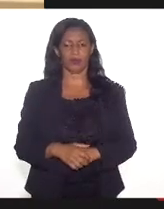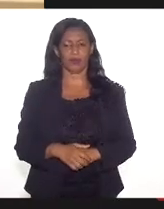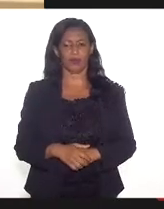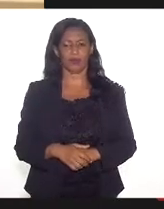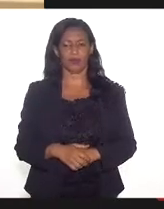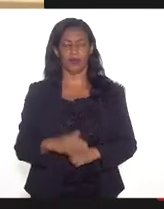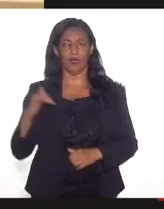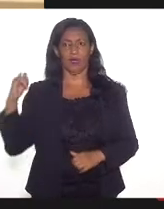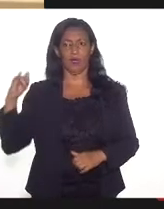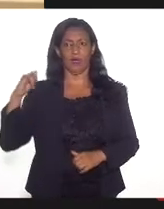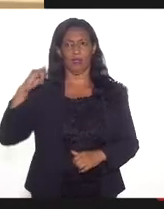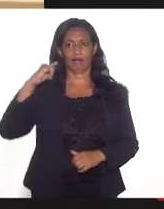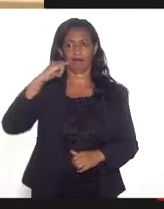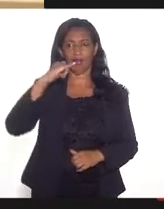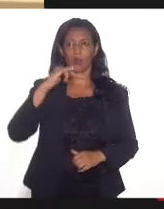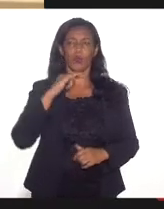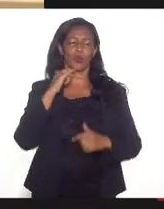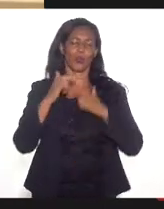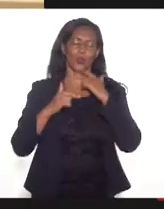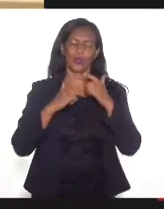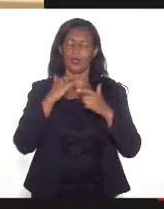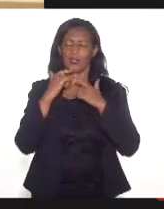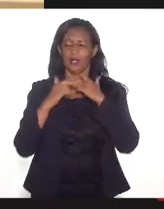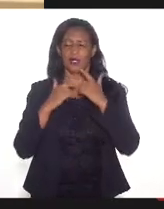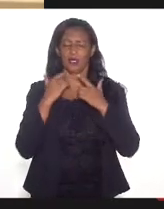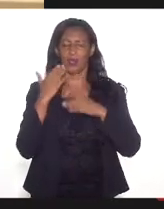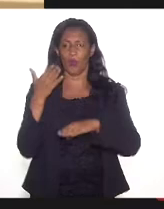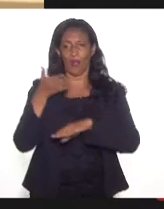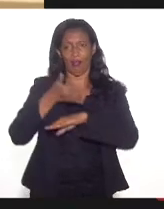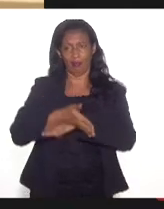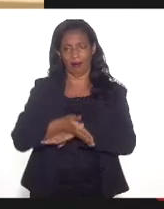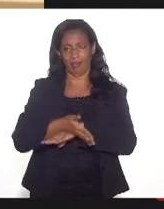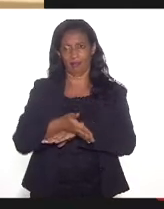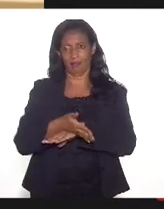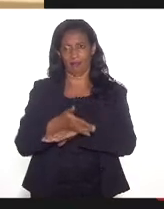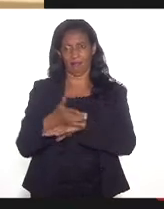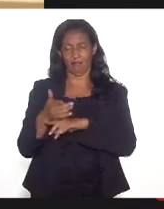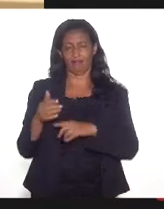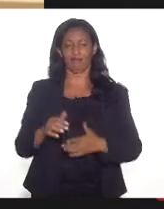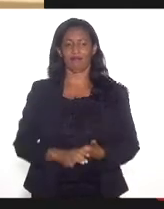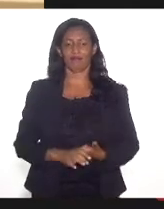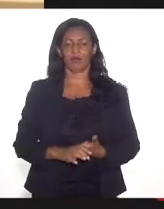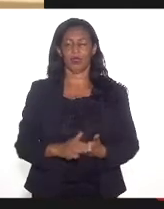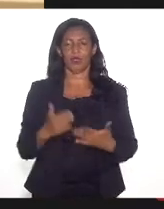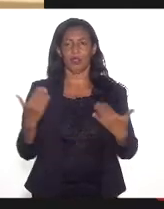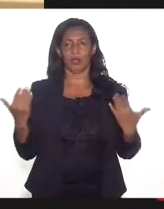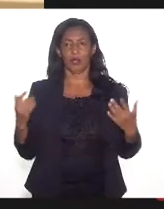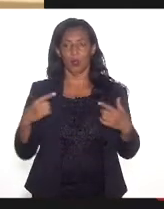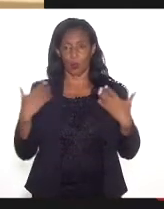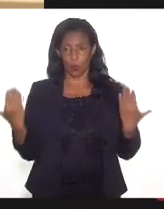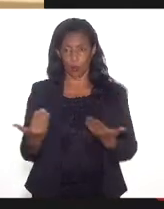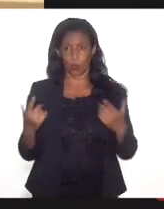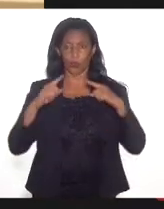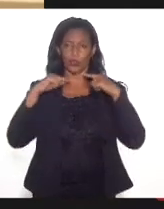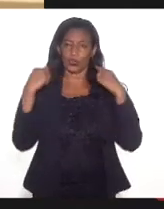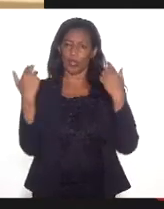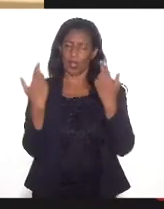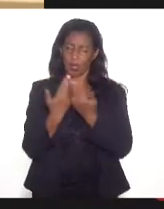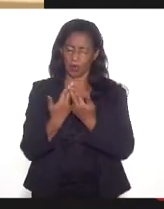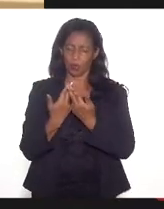um ponte aérea, mas não conseguiu entrar na nossa audiência. Nossa audiência também conta